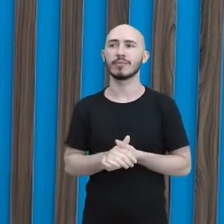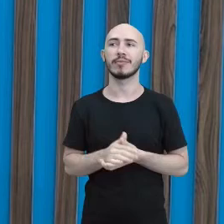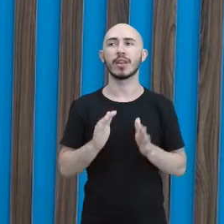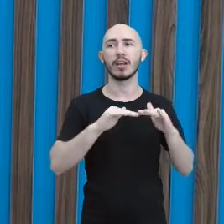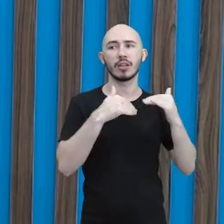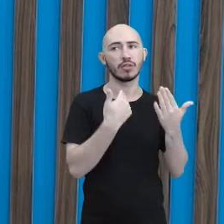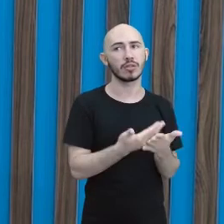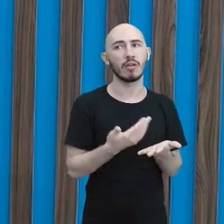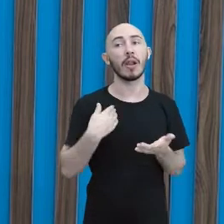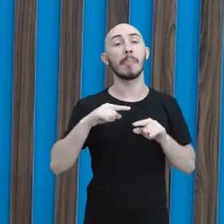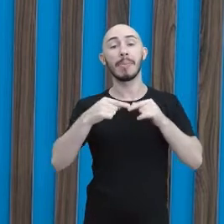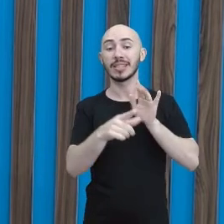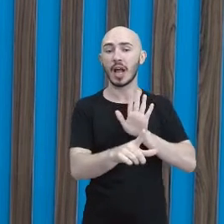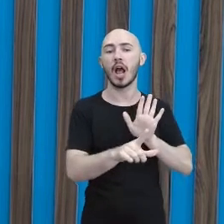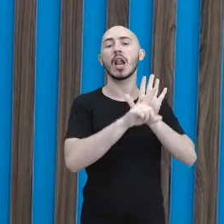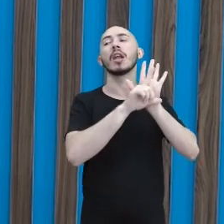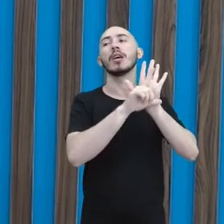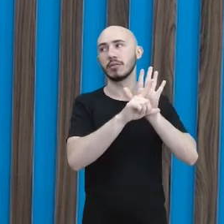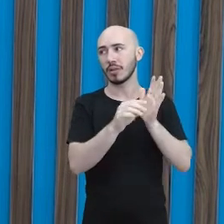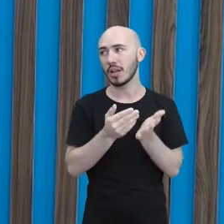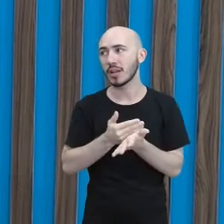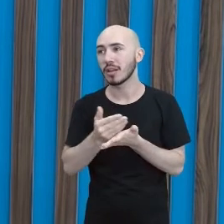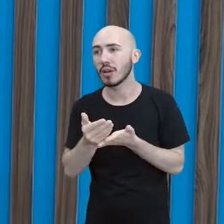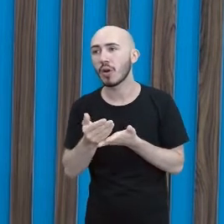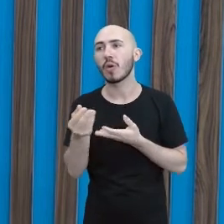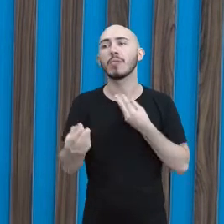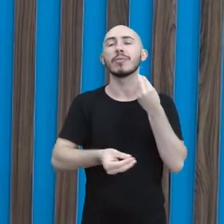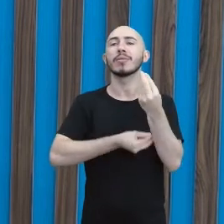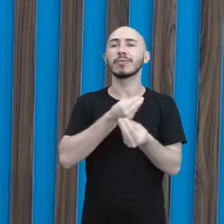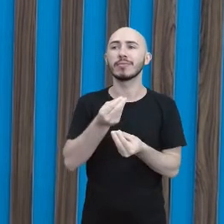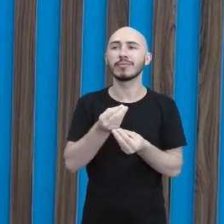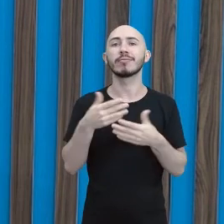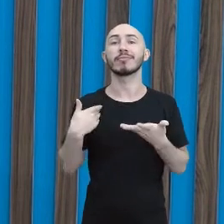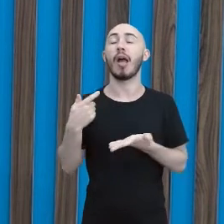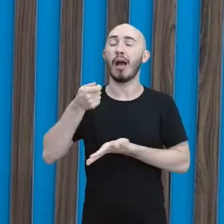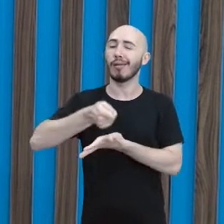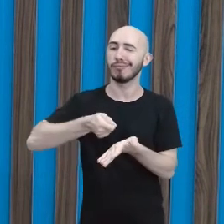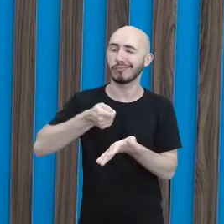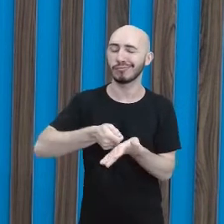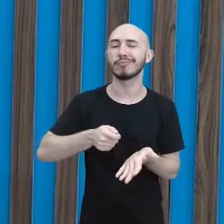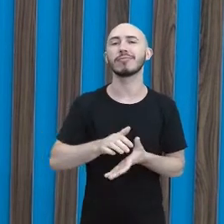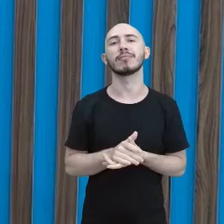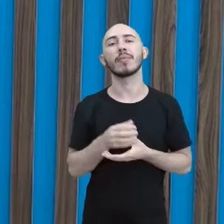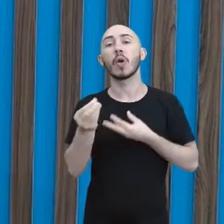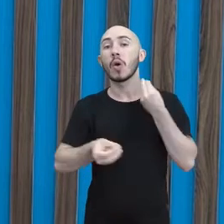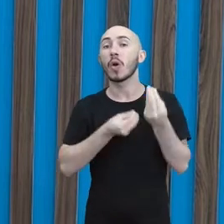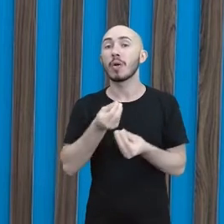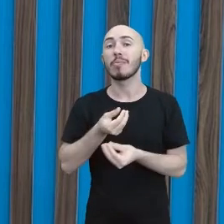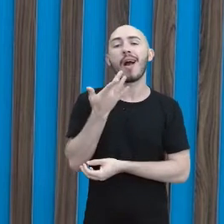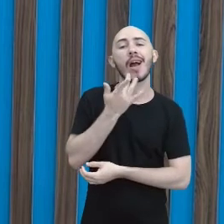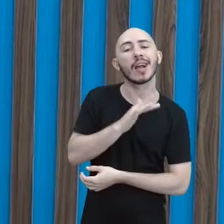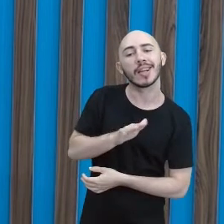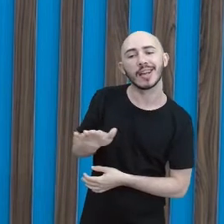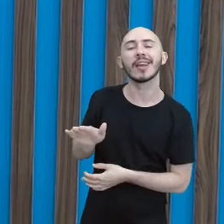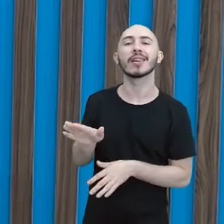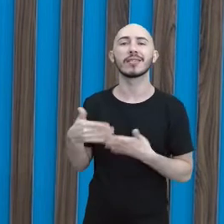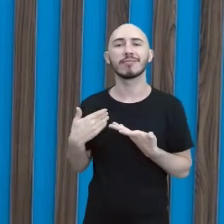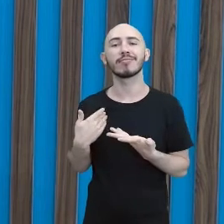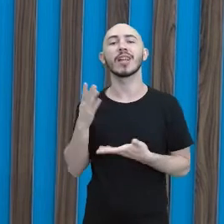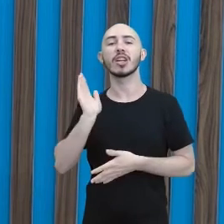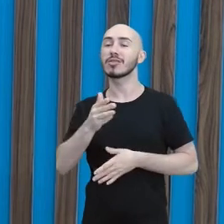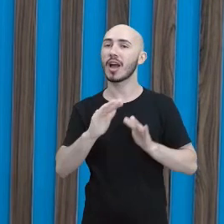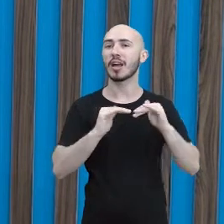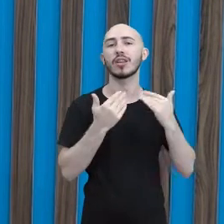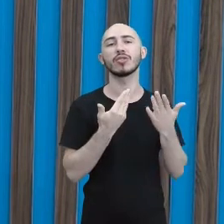A partir da lei, aí que chega esse meio que obrigatoriedade dessas crianças pequenas estarem na